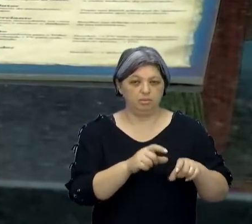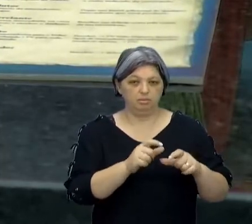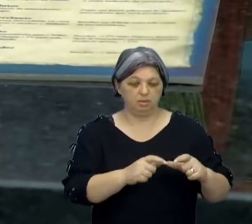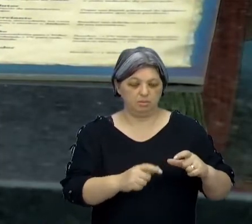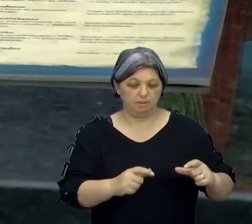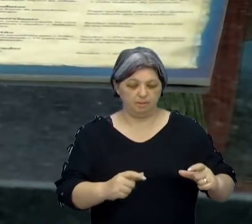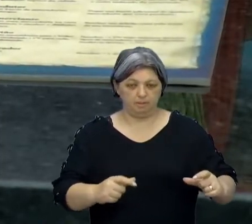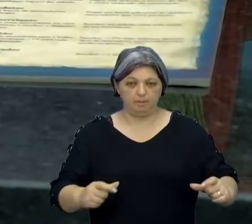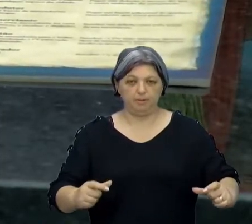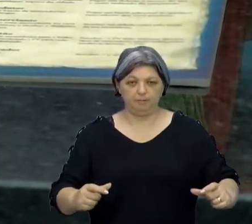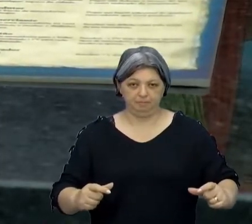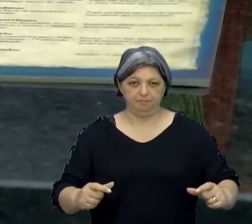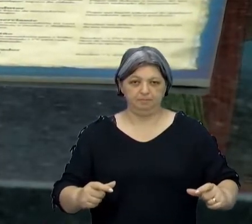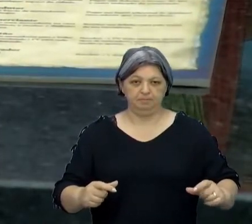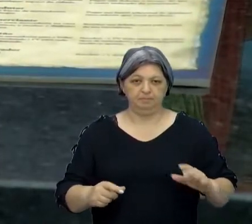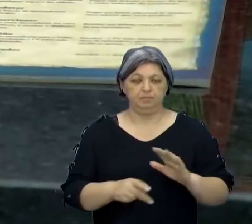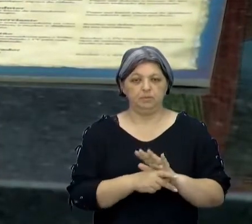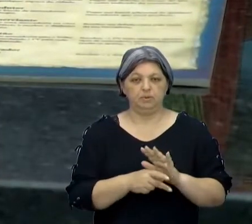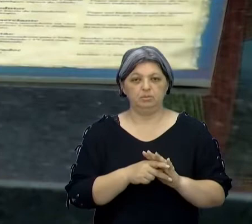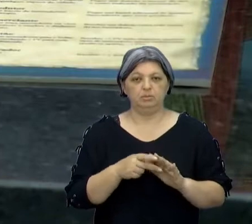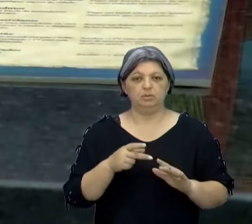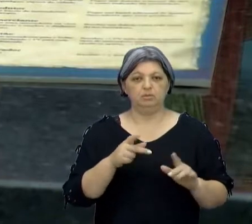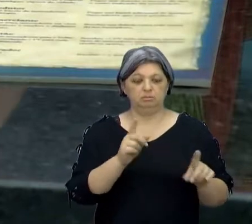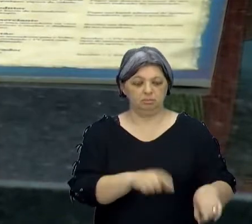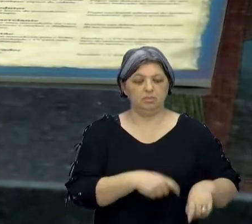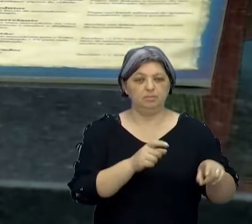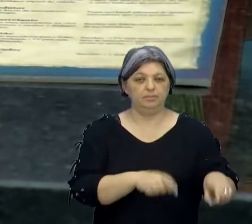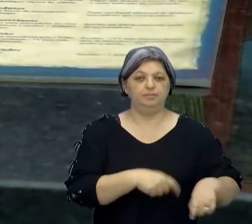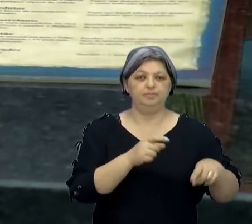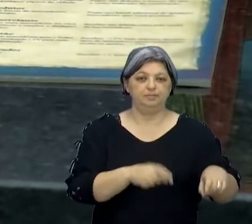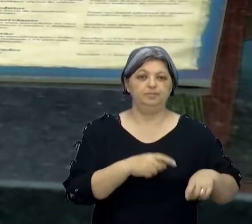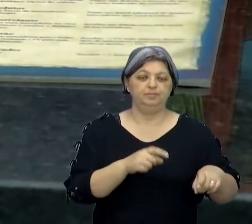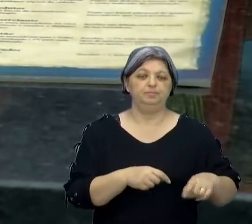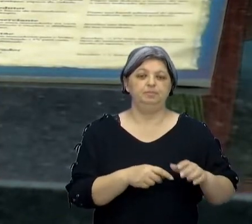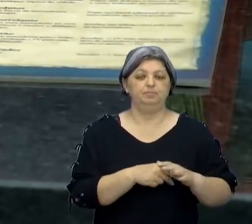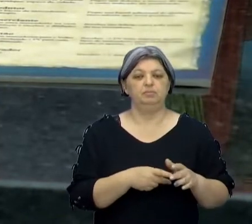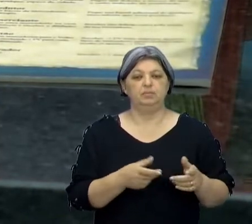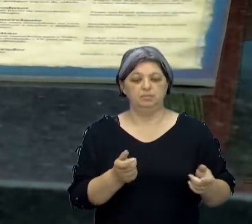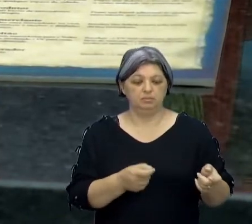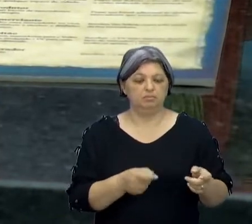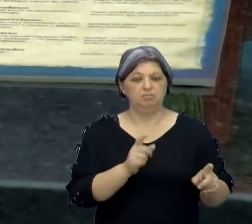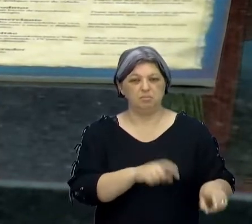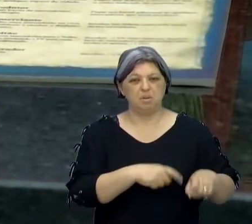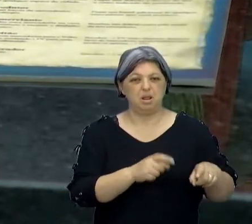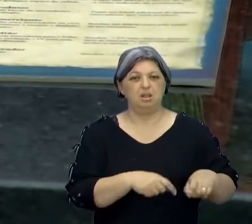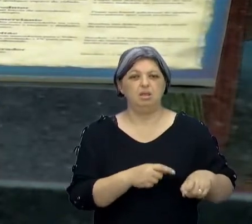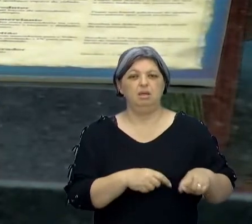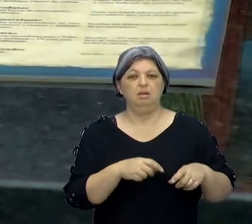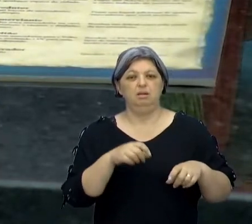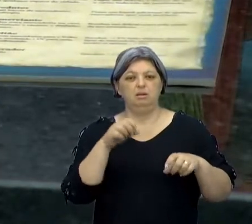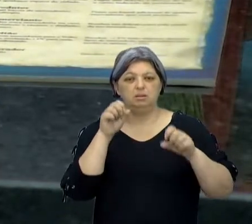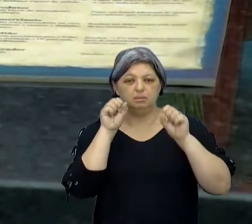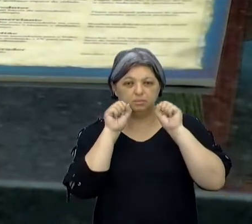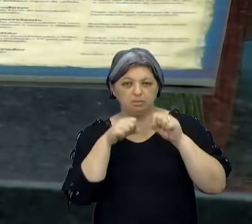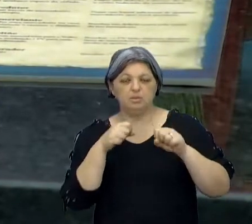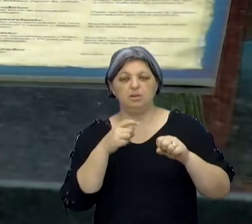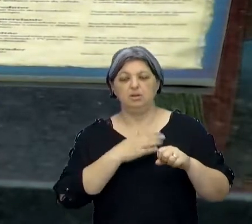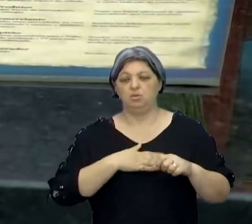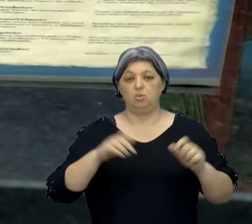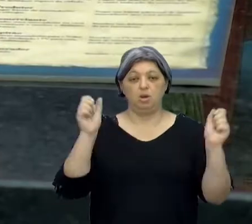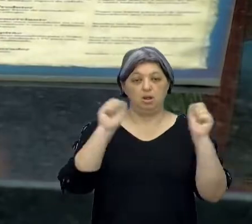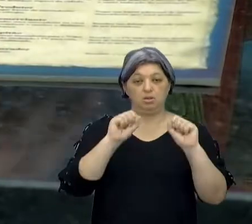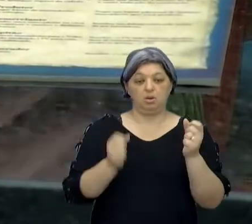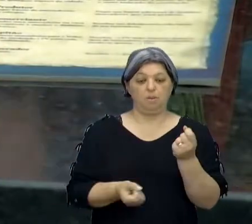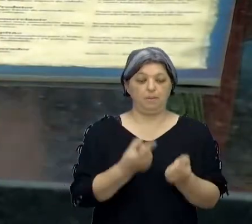com culturas de plantação. Aí eu tô lá jogando, plantei muita coisa, plantei muito milho, porque eu gosto de pipoca, e